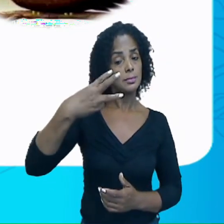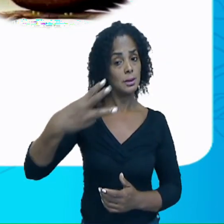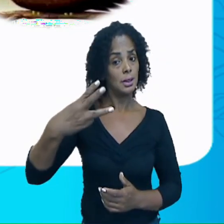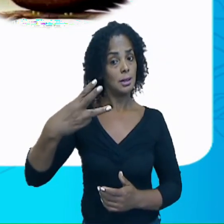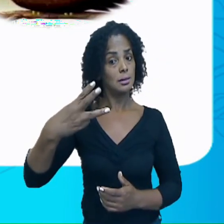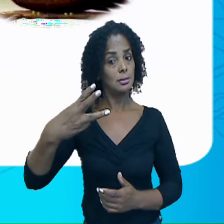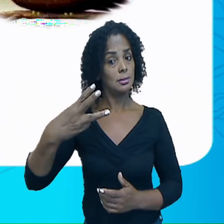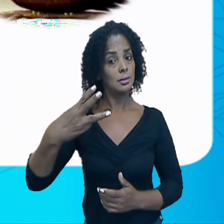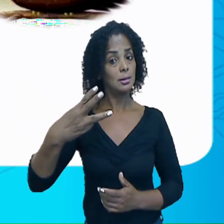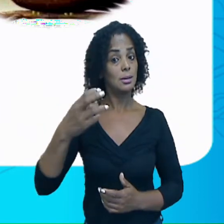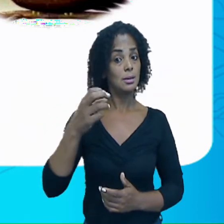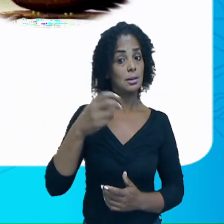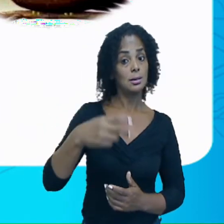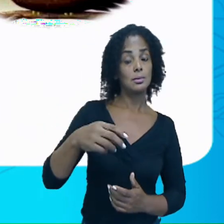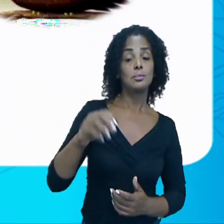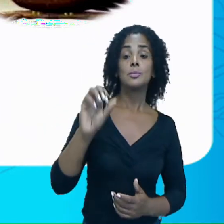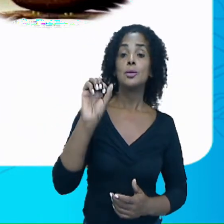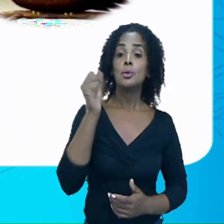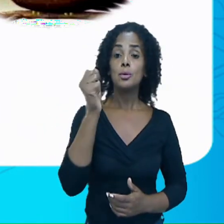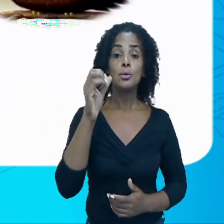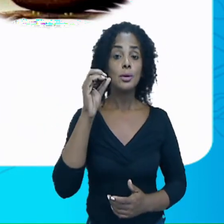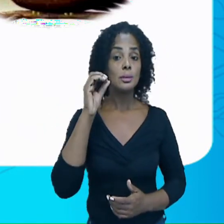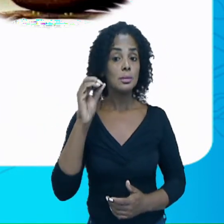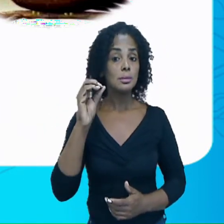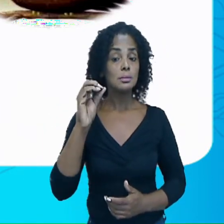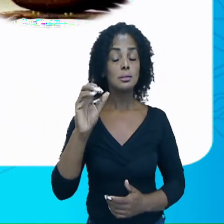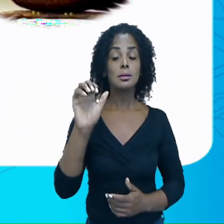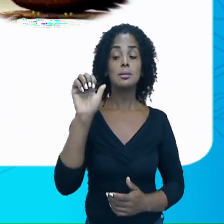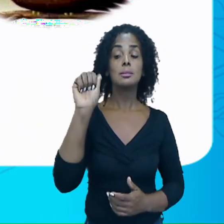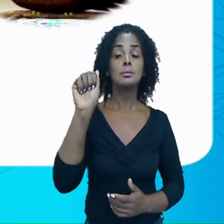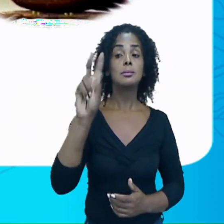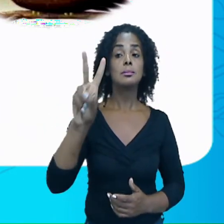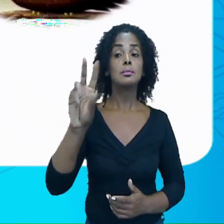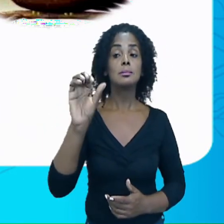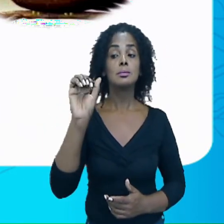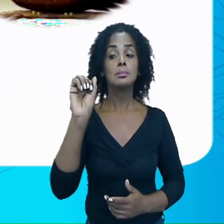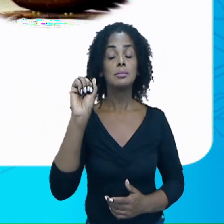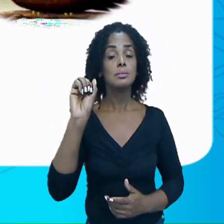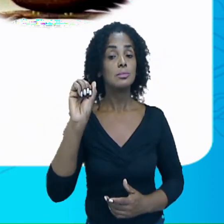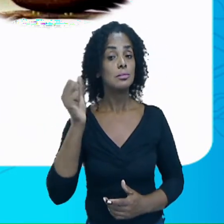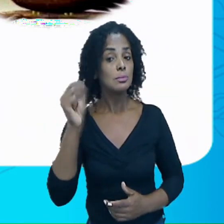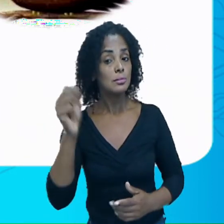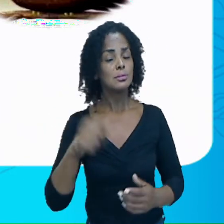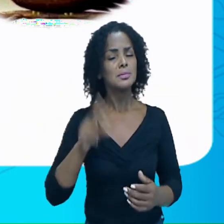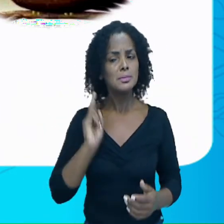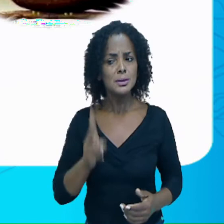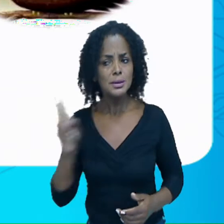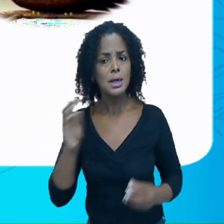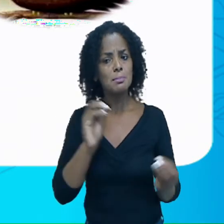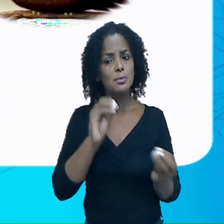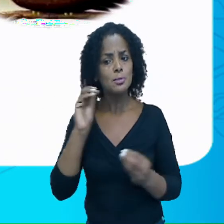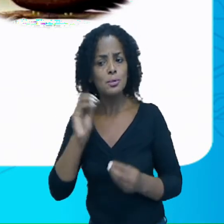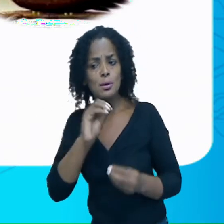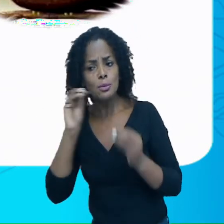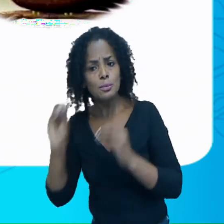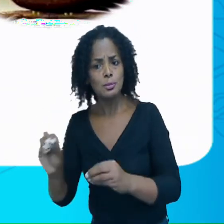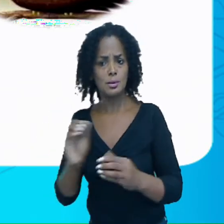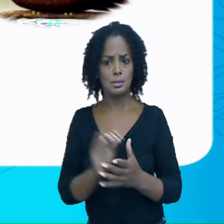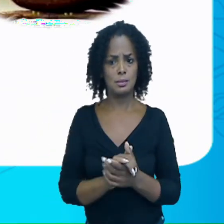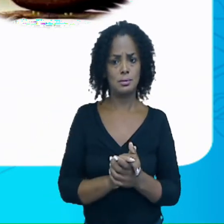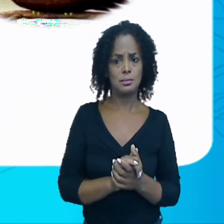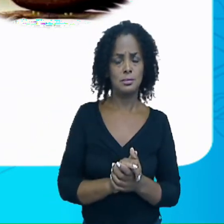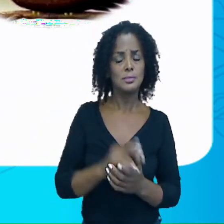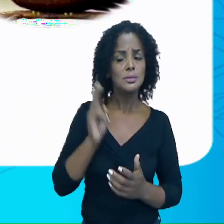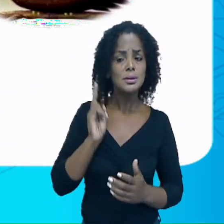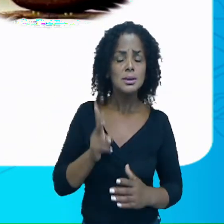85 avos, sempre acrescentando a palavra avos ao final, sempre que o algarismo